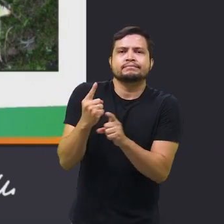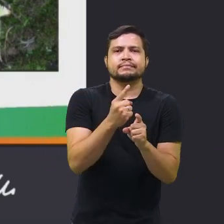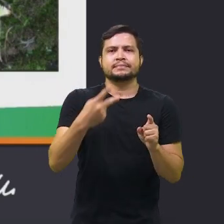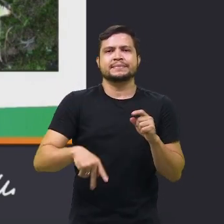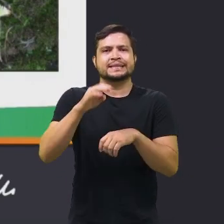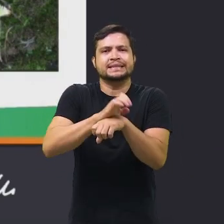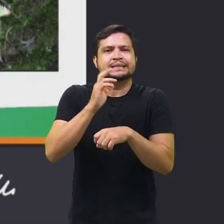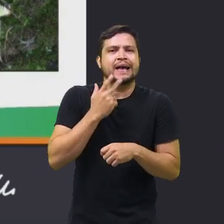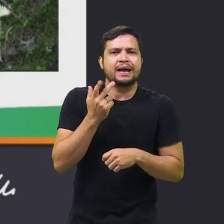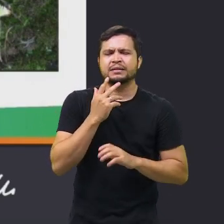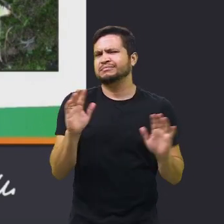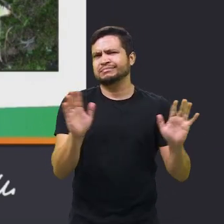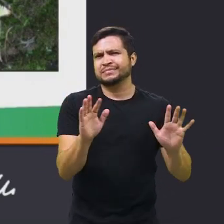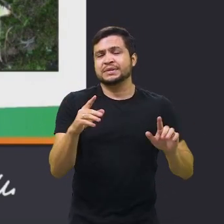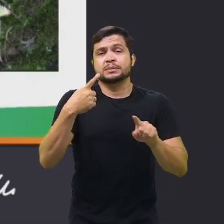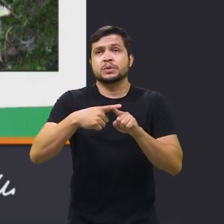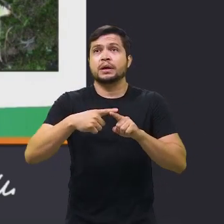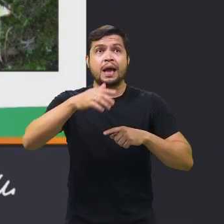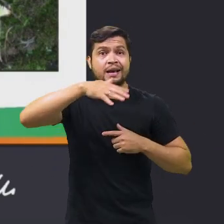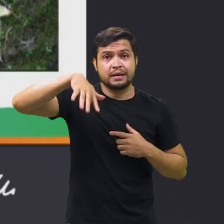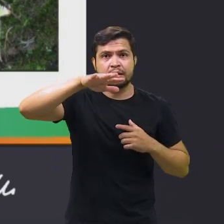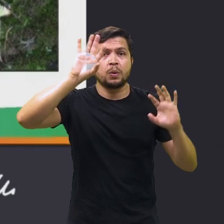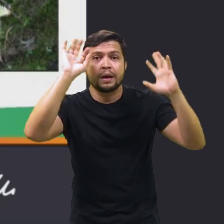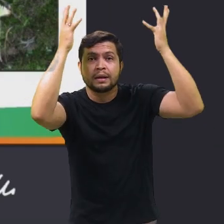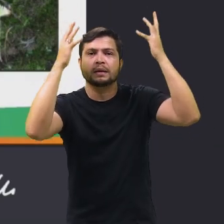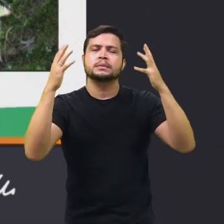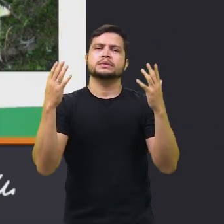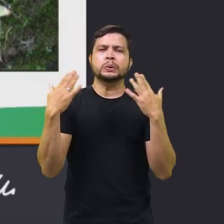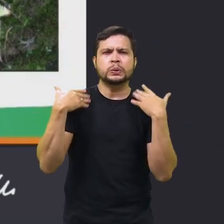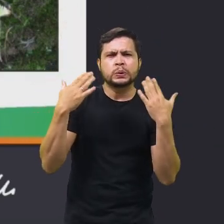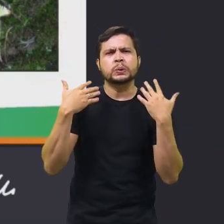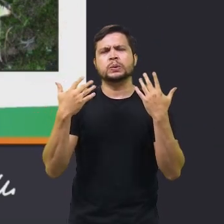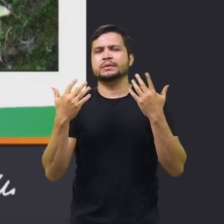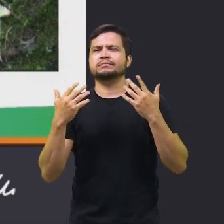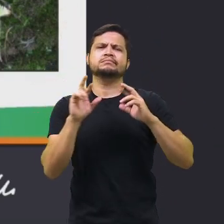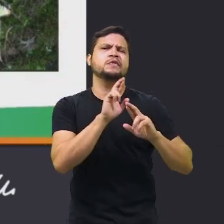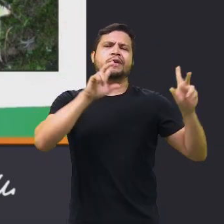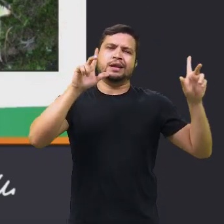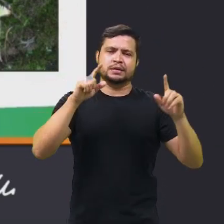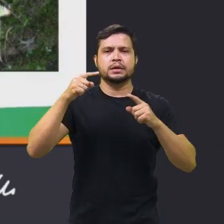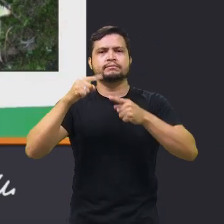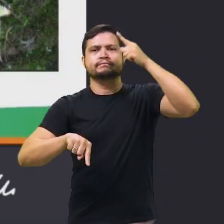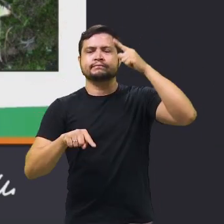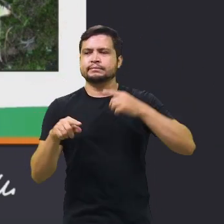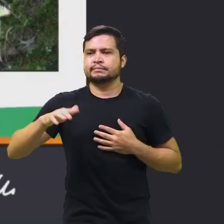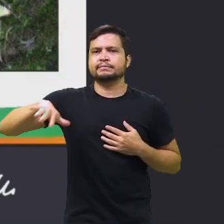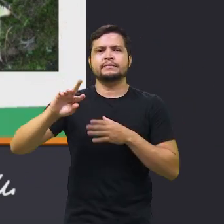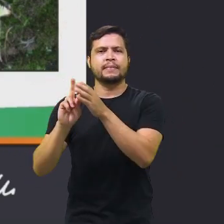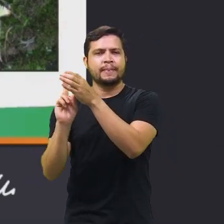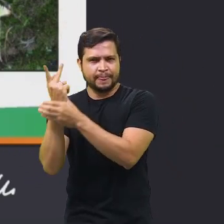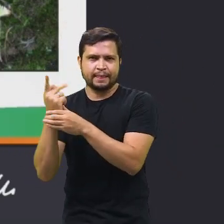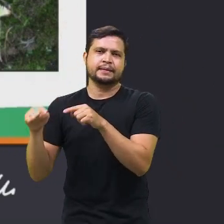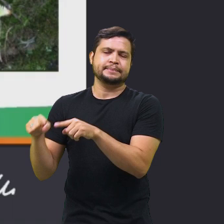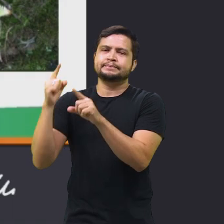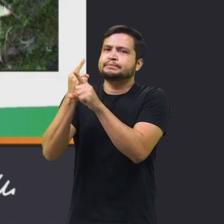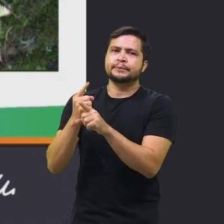nosso clima aqui no nosso Ceará é um clima mais tendente a um clima mais quente, né, um clima mais tropical.